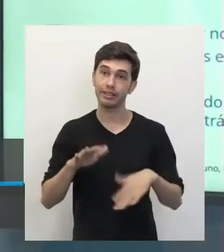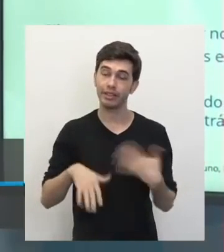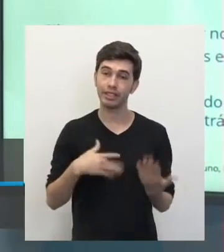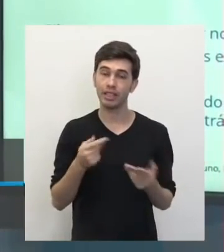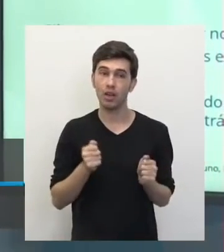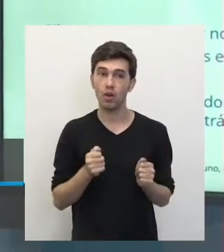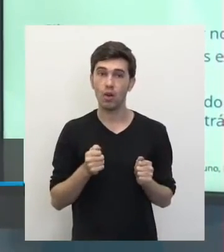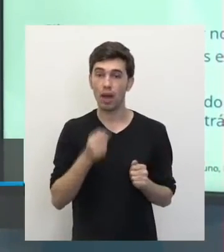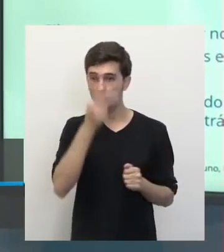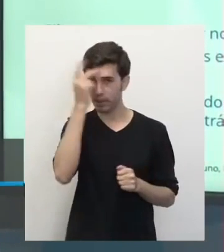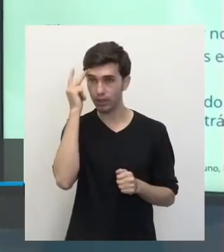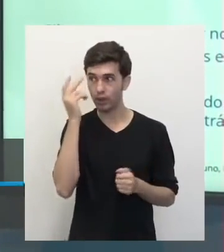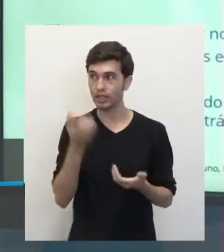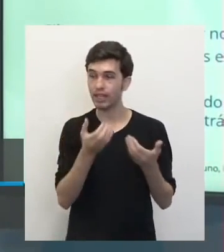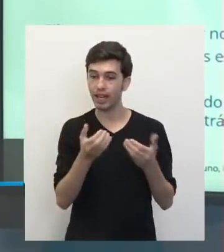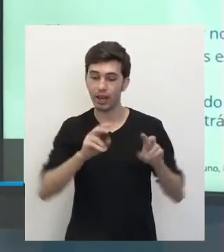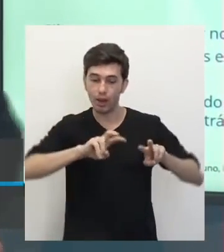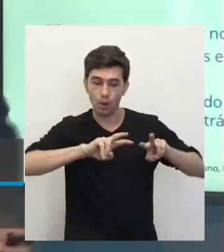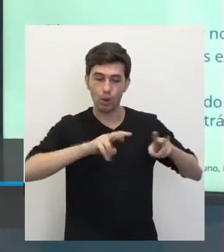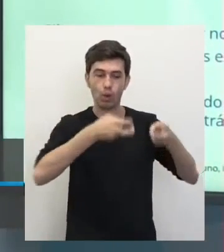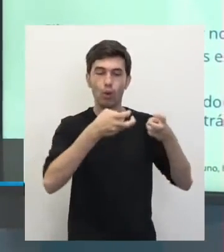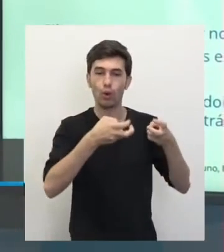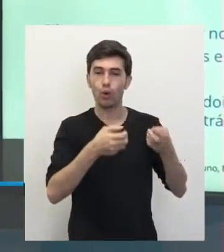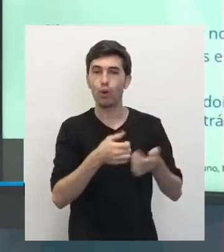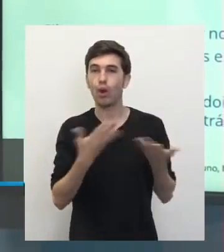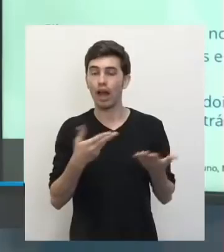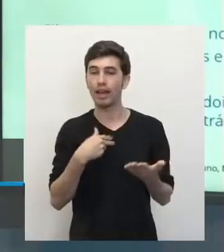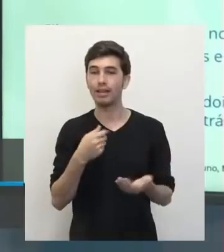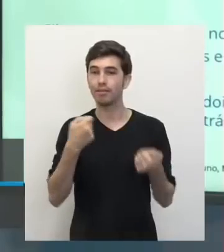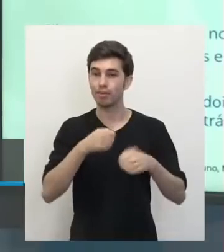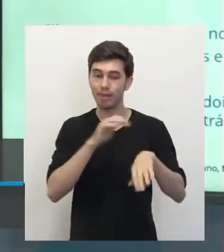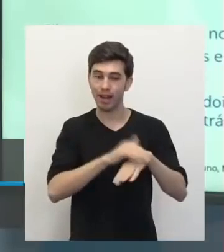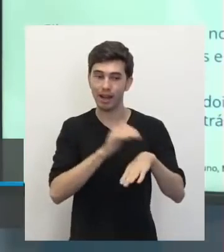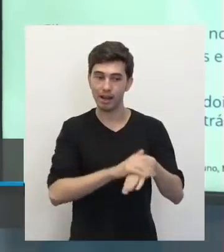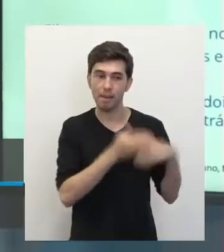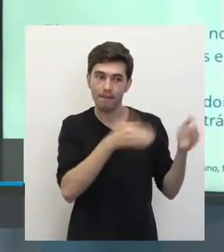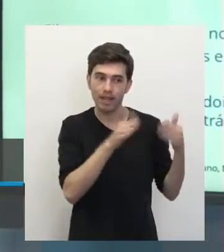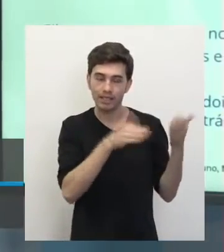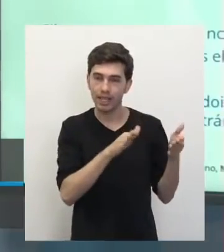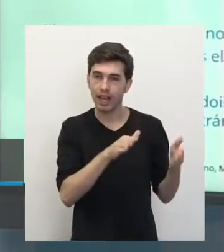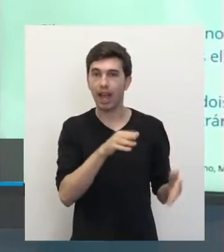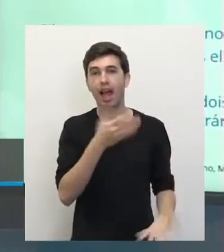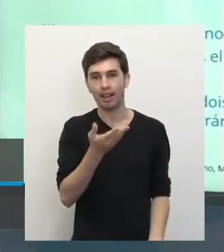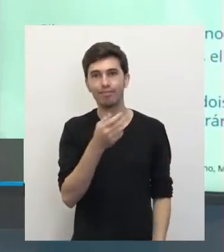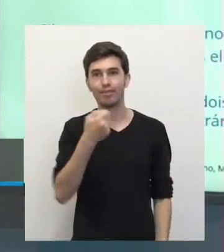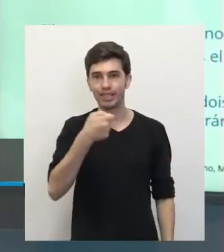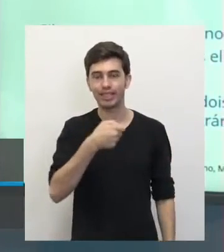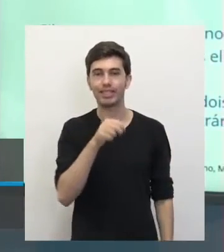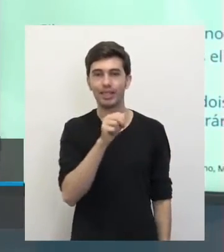8, 8 mais 3, 11, equilibrou a balança, Quando você equilibra